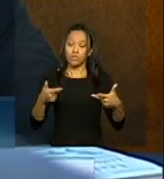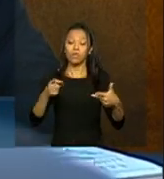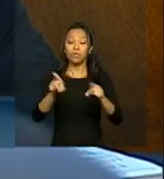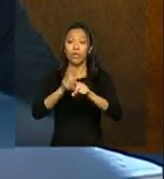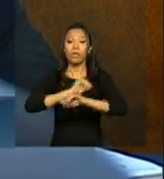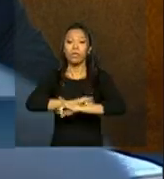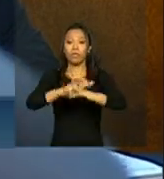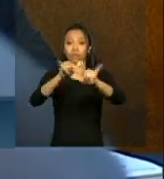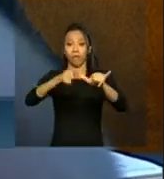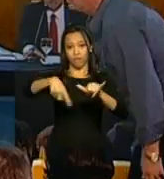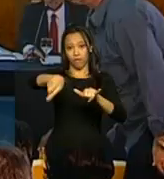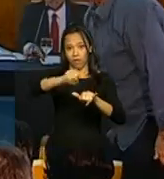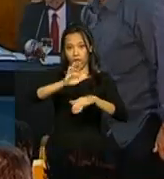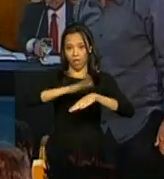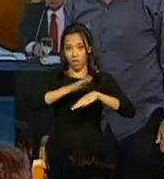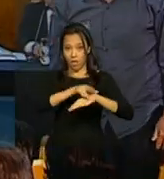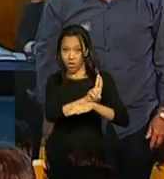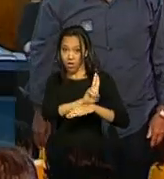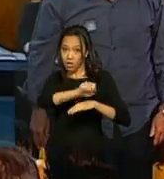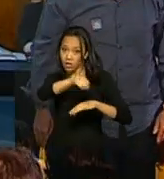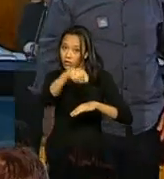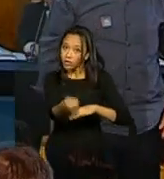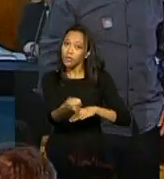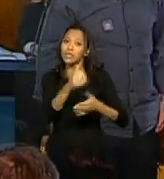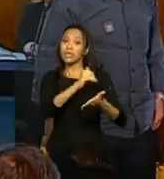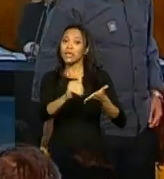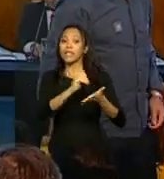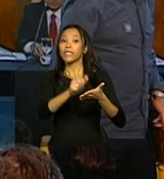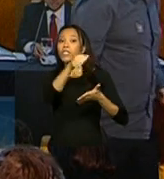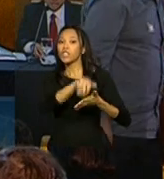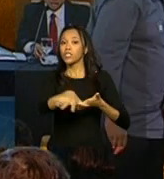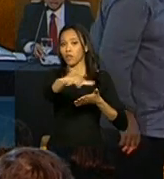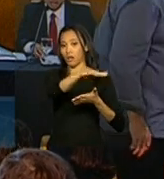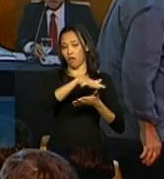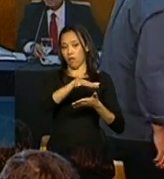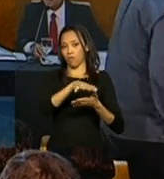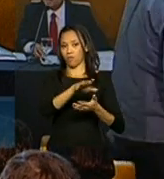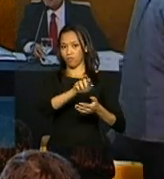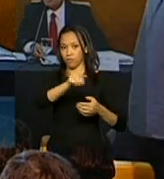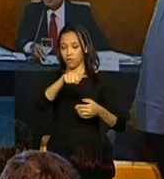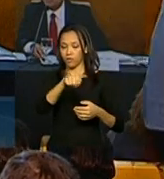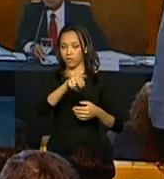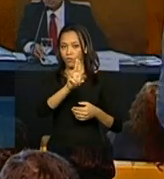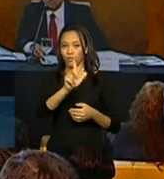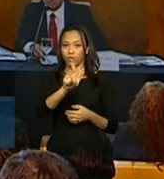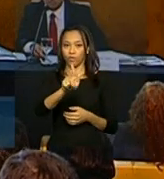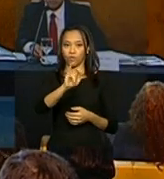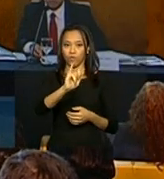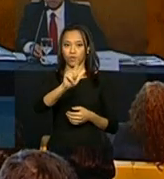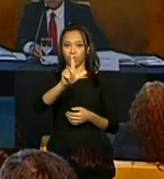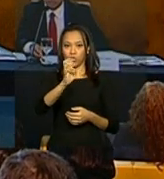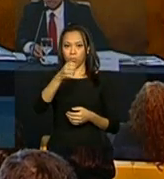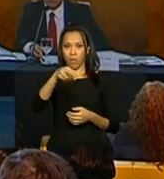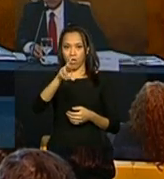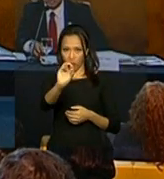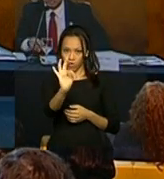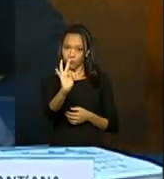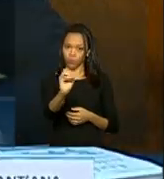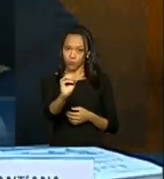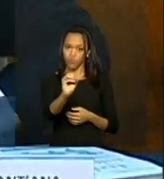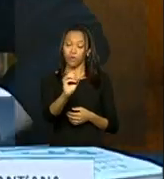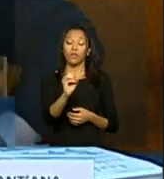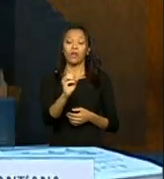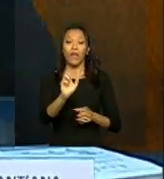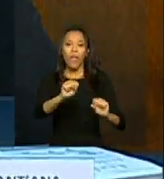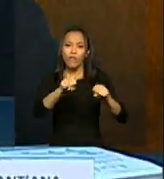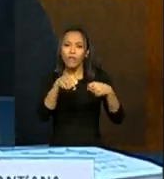mensagens em nome da secretaria geral, do ministro Gilberto Carvalho. mensagens no sentido reforçando